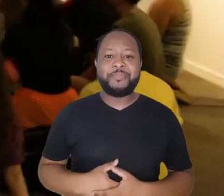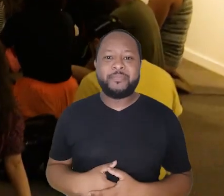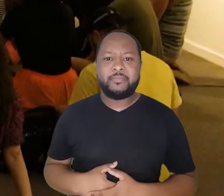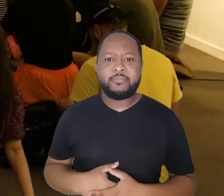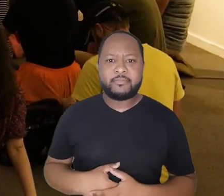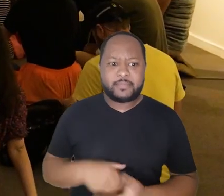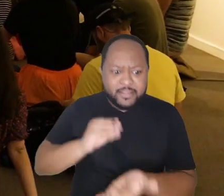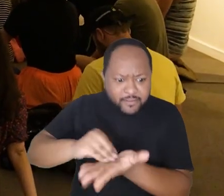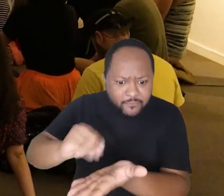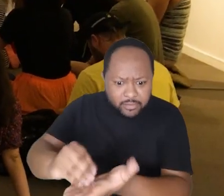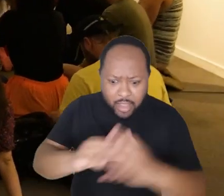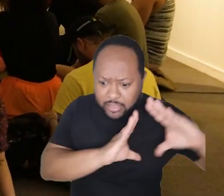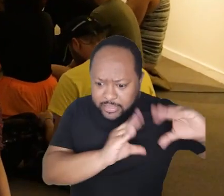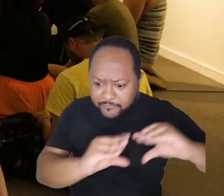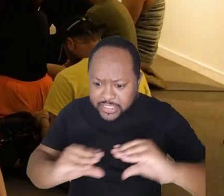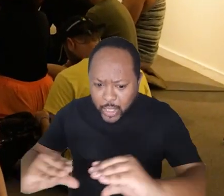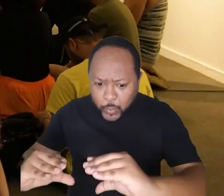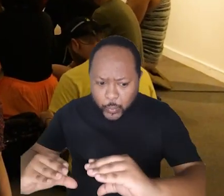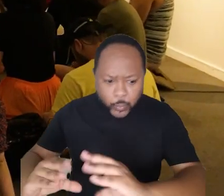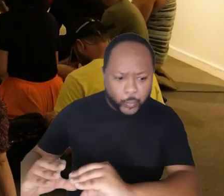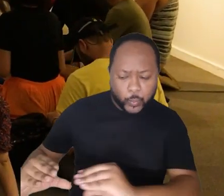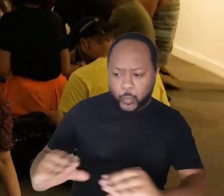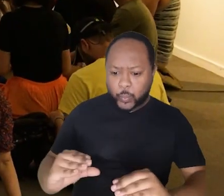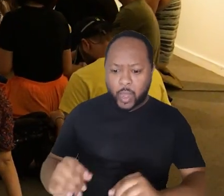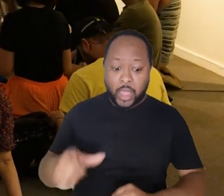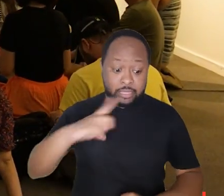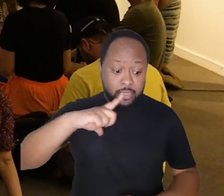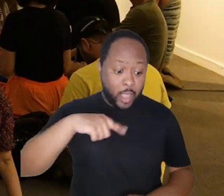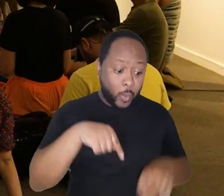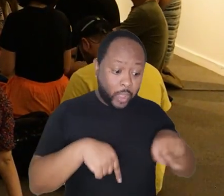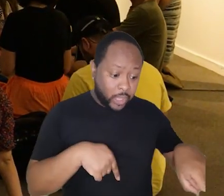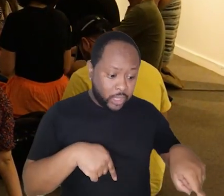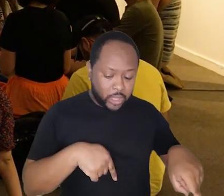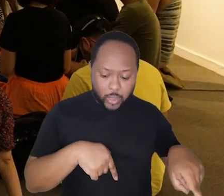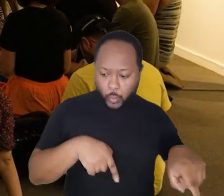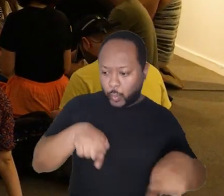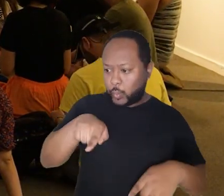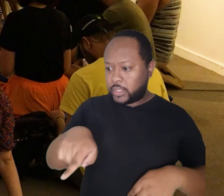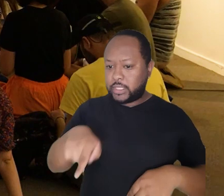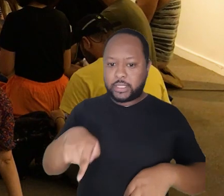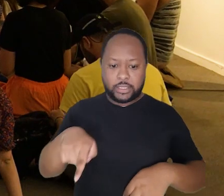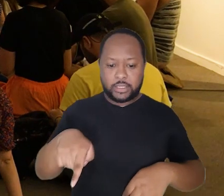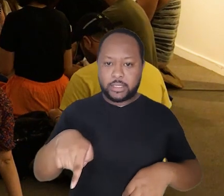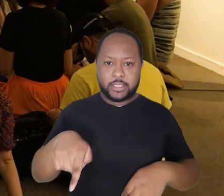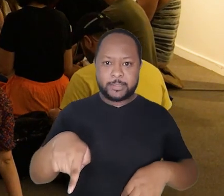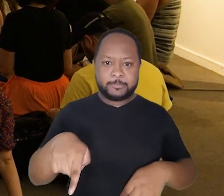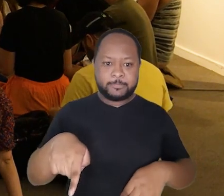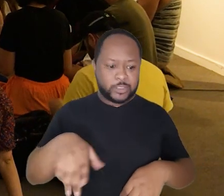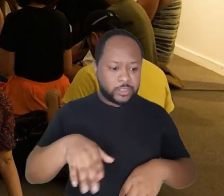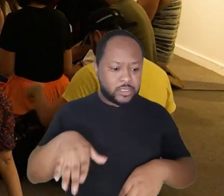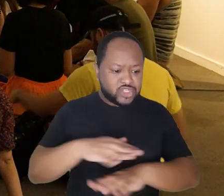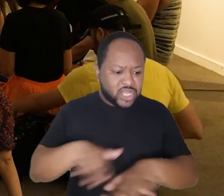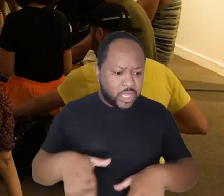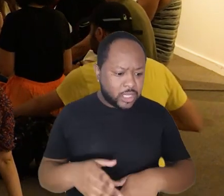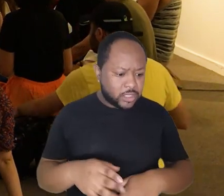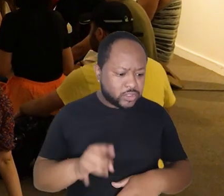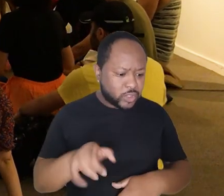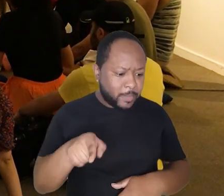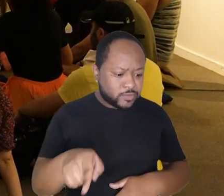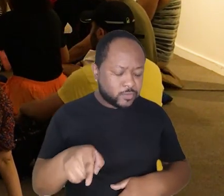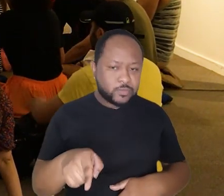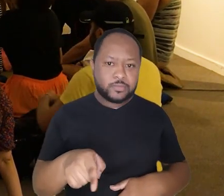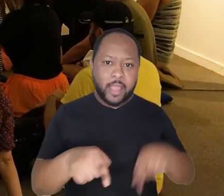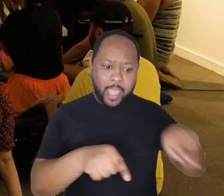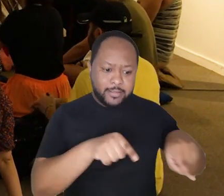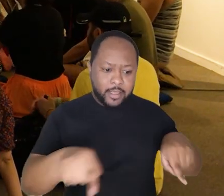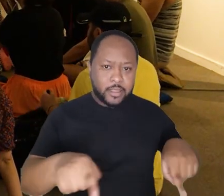Mais alguém tá faltando travesseiro? Ó, tem um travesseiro aqui, outro aqui. Temos menos um. Agora tem mais um. Tem esse